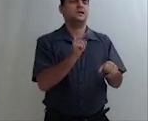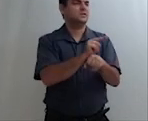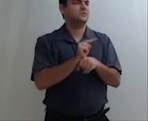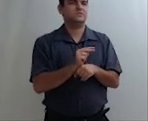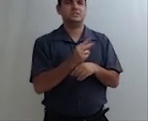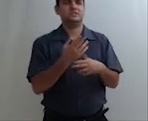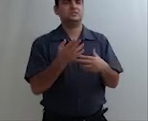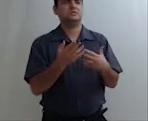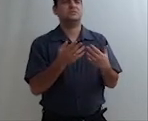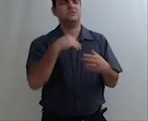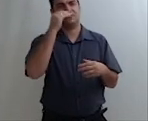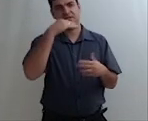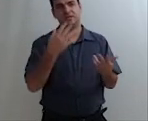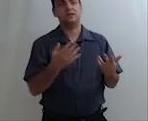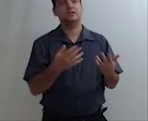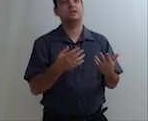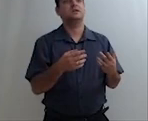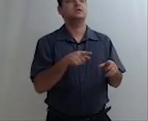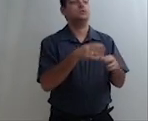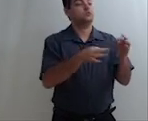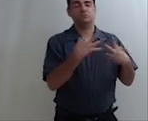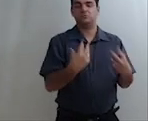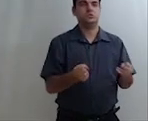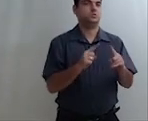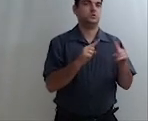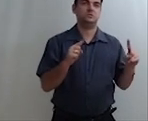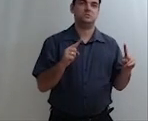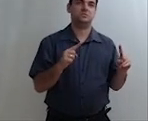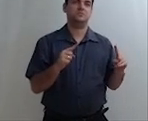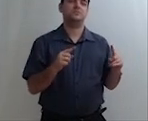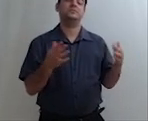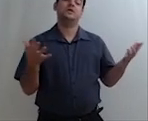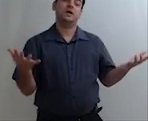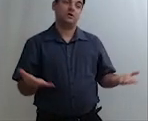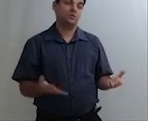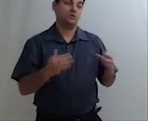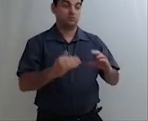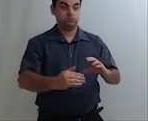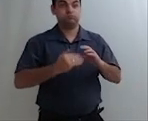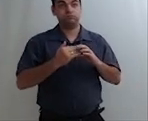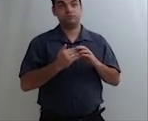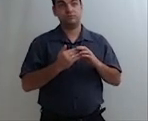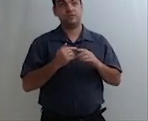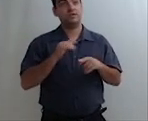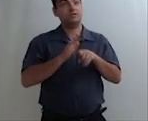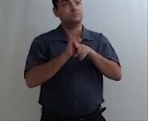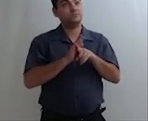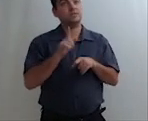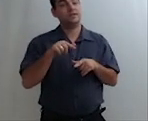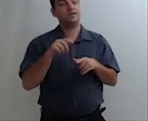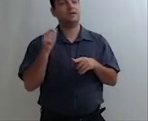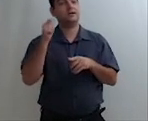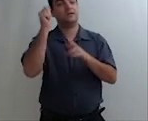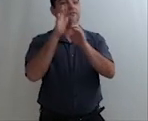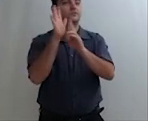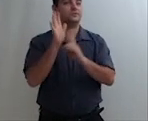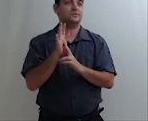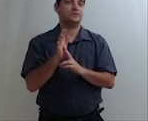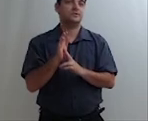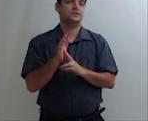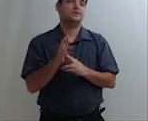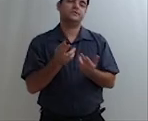defesa na impetração e que agora não é é objeto de agrave regimental como se